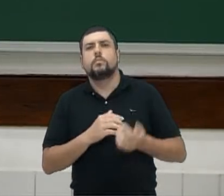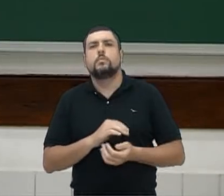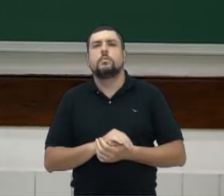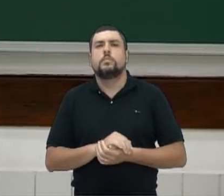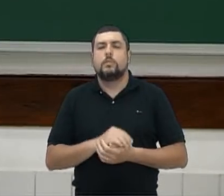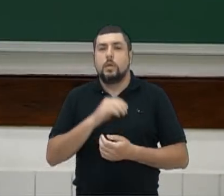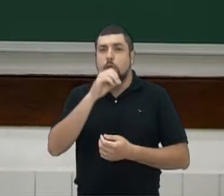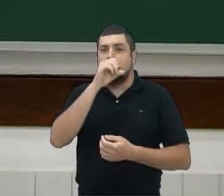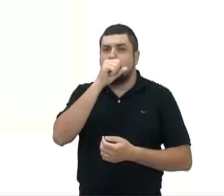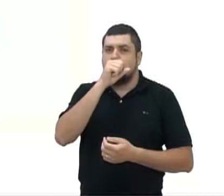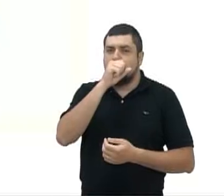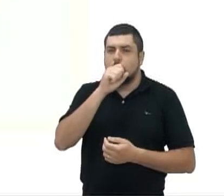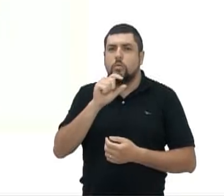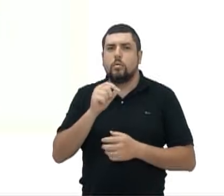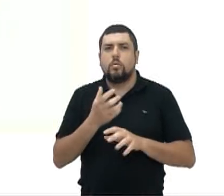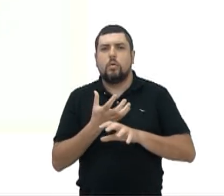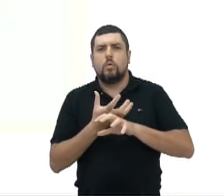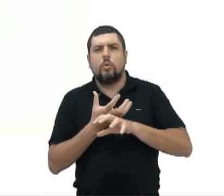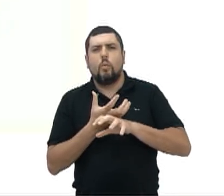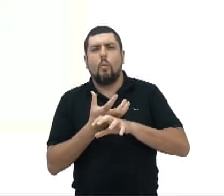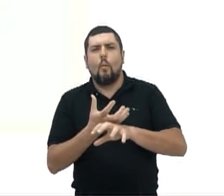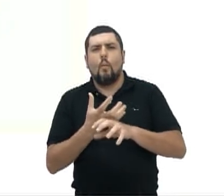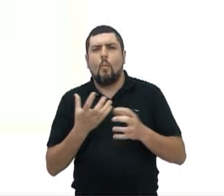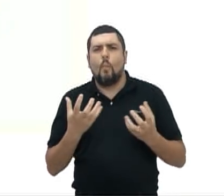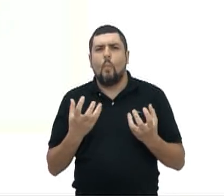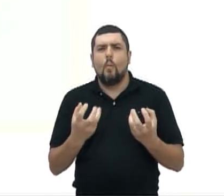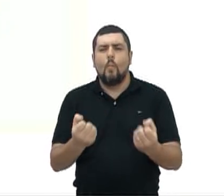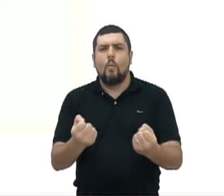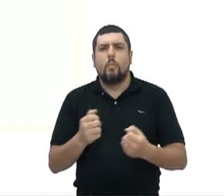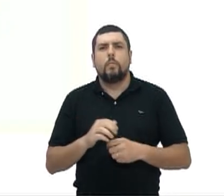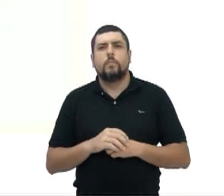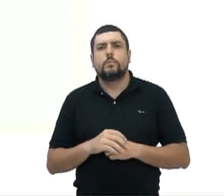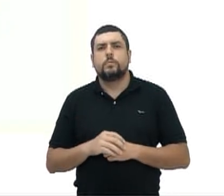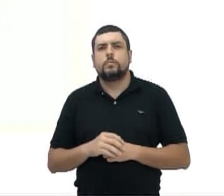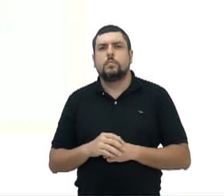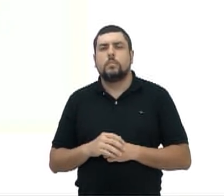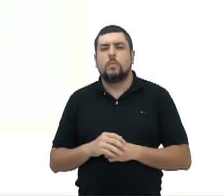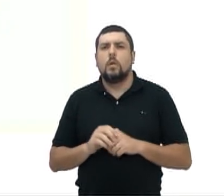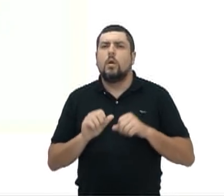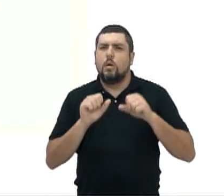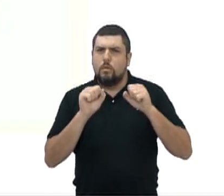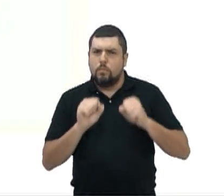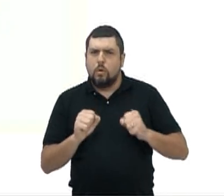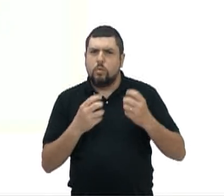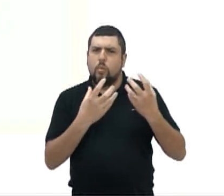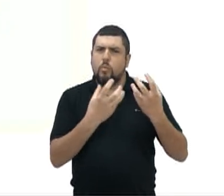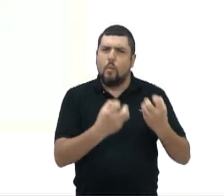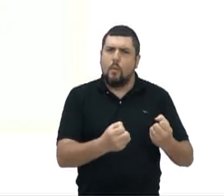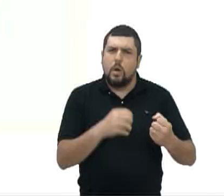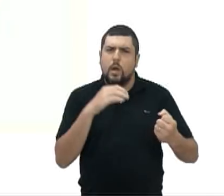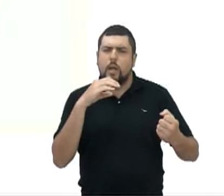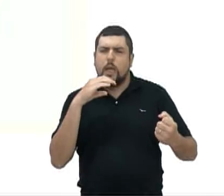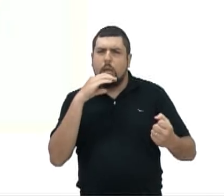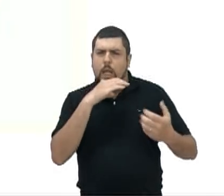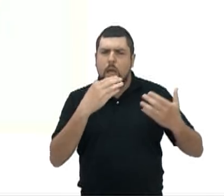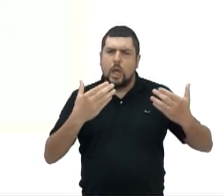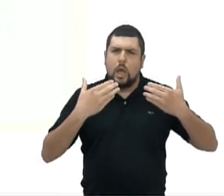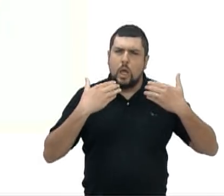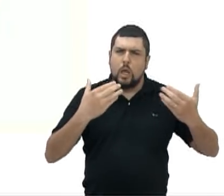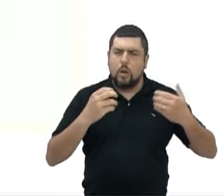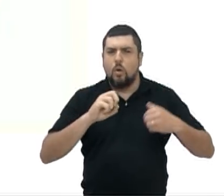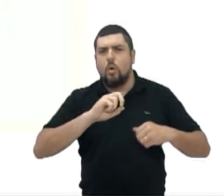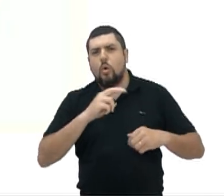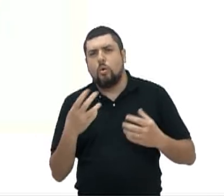ali em laranja que nós temos desertos e que estes desertos podem ser desertos quentes ou podem ser desertos frios,